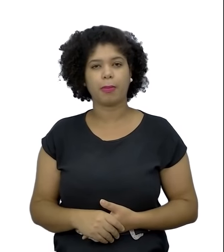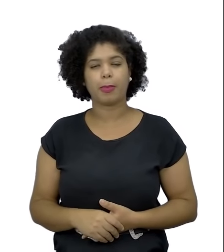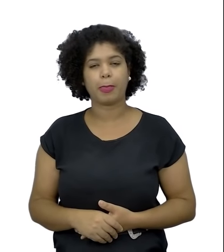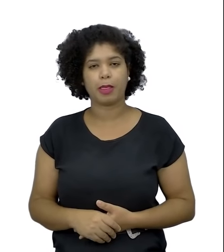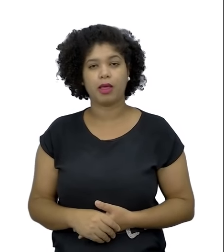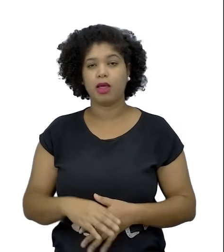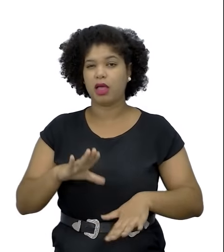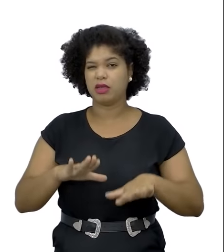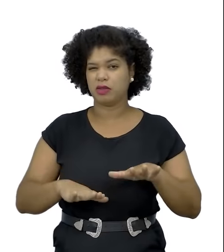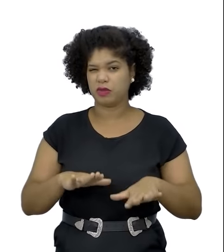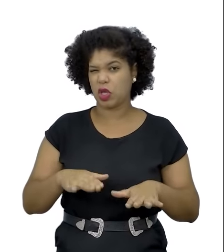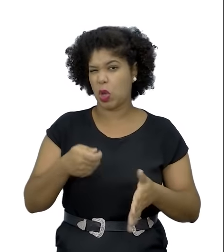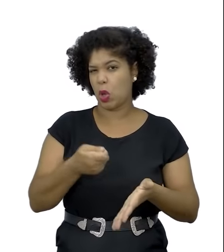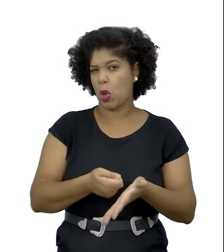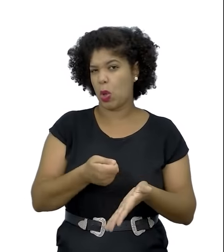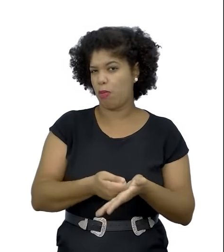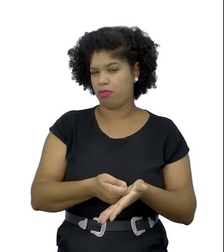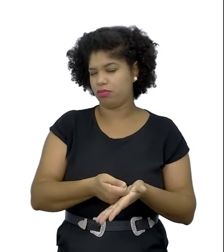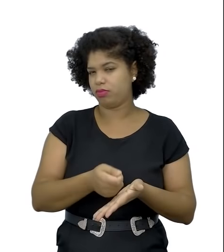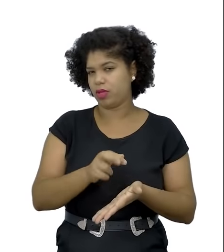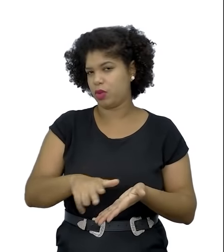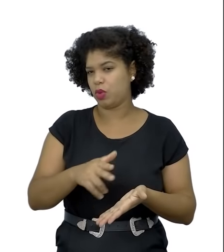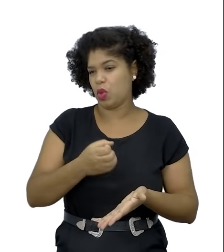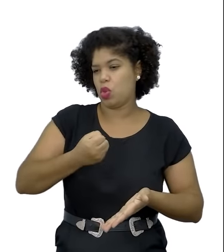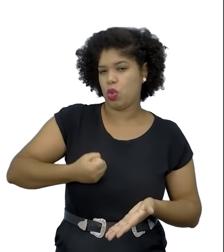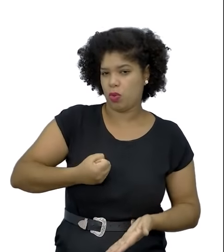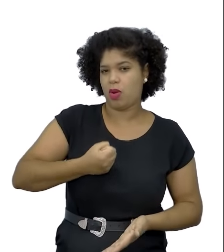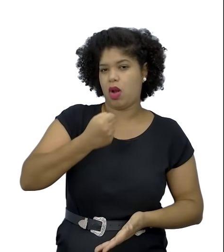haver a necessidade de numerizar,